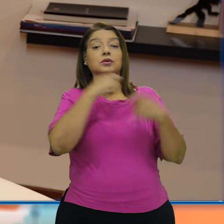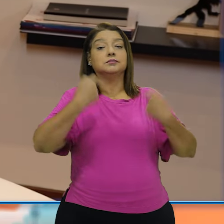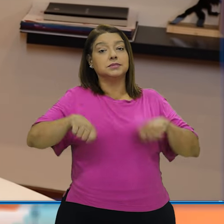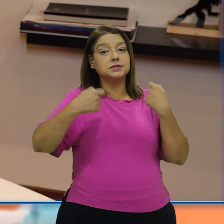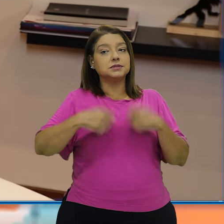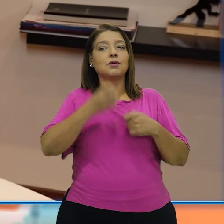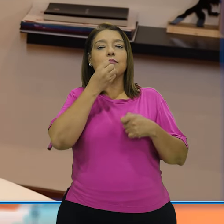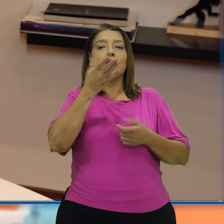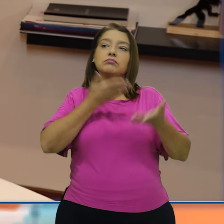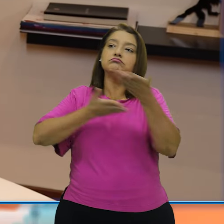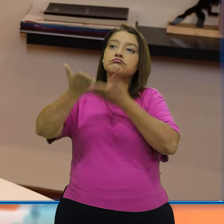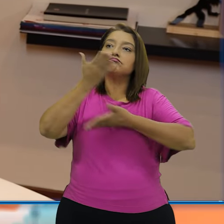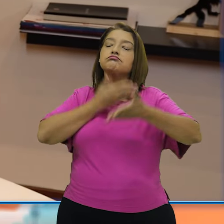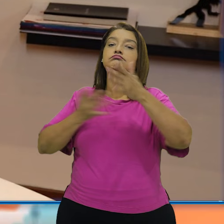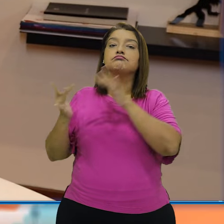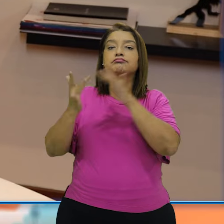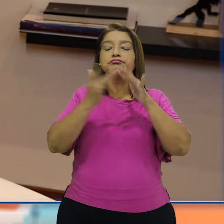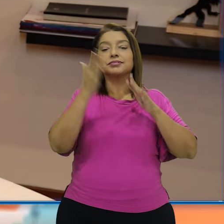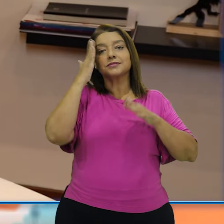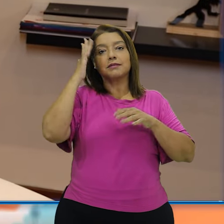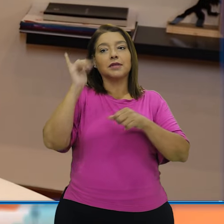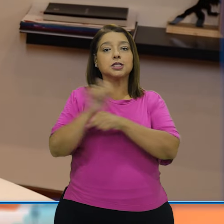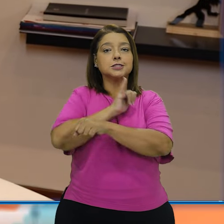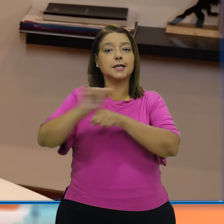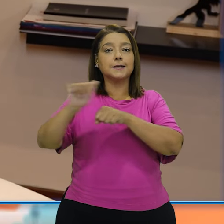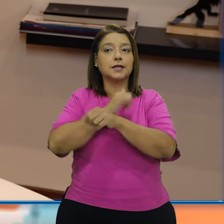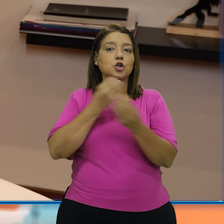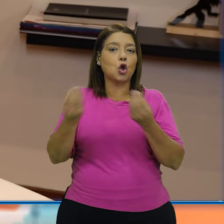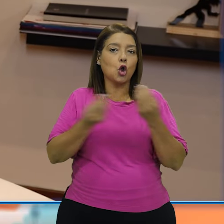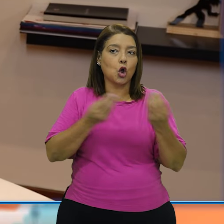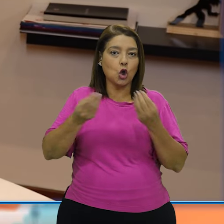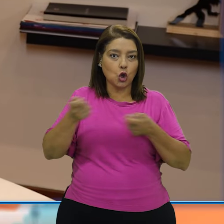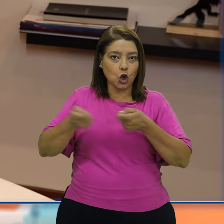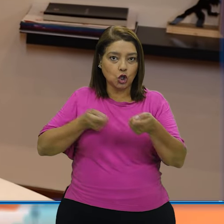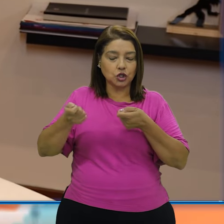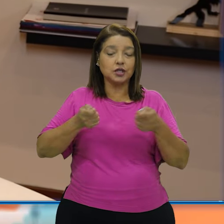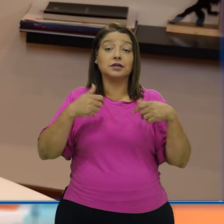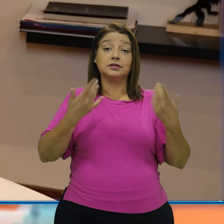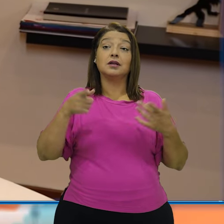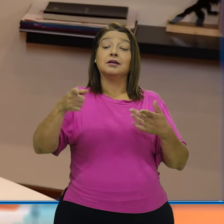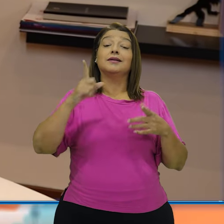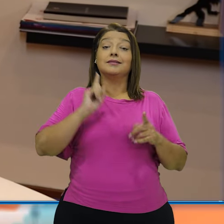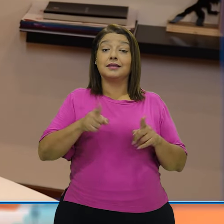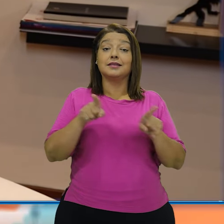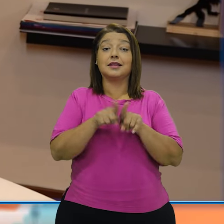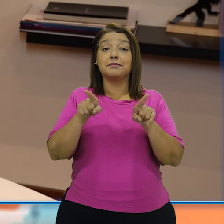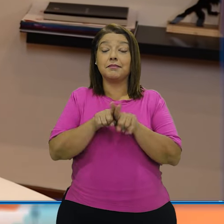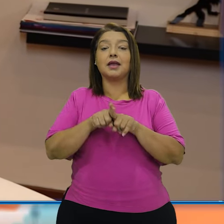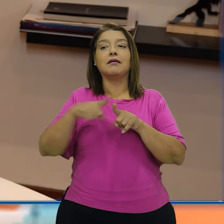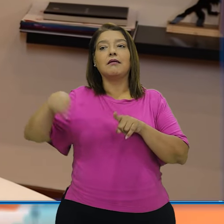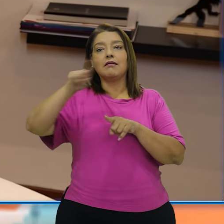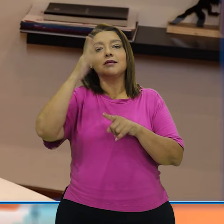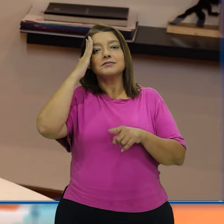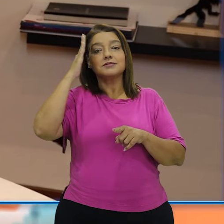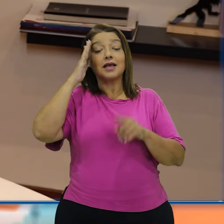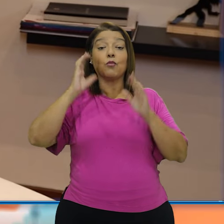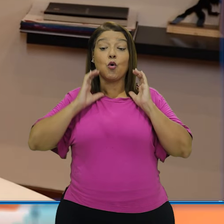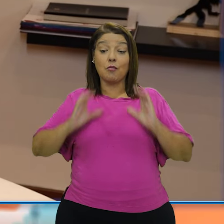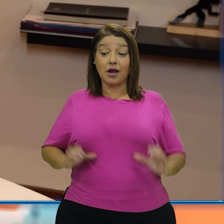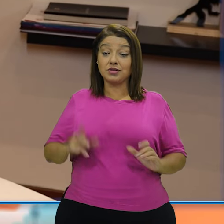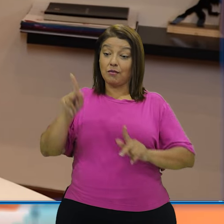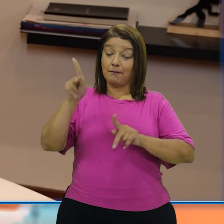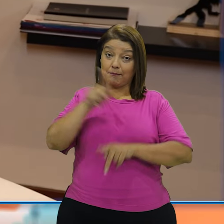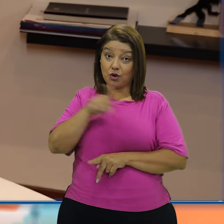regulação emocional e estratégias de enfrentamento. Os estudos mostram que dentro do ambiente escolar o comportamento dos professores foi apontado por meio